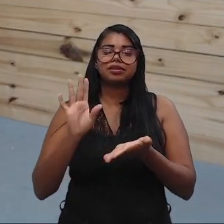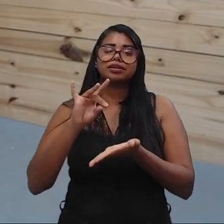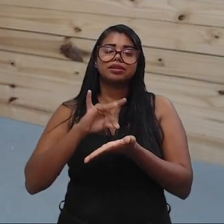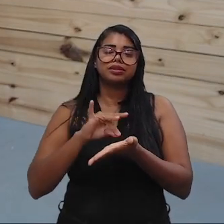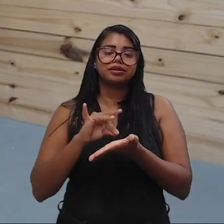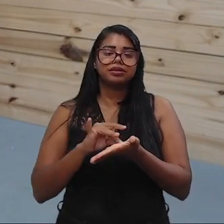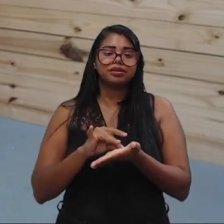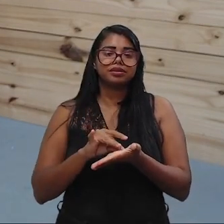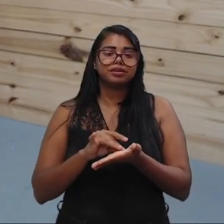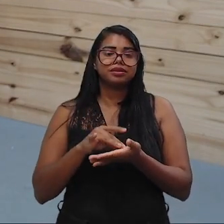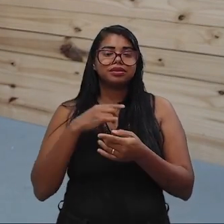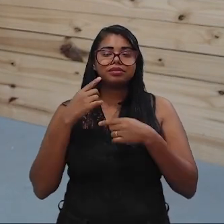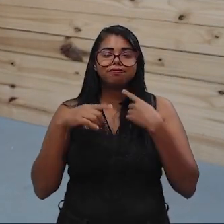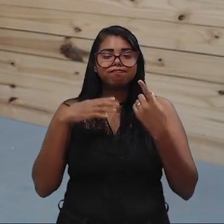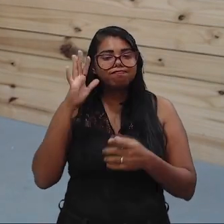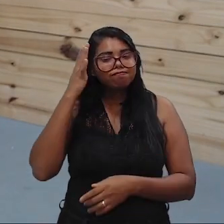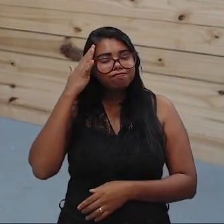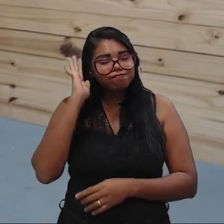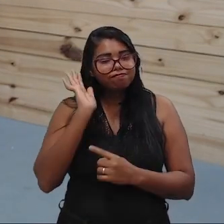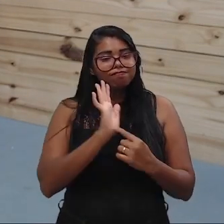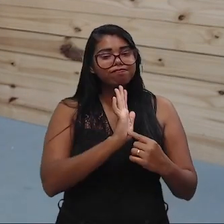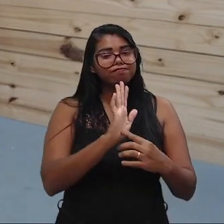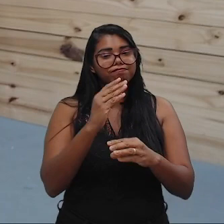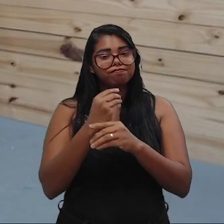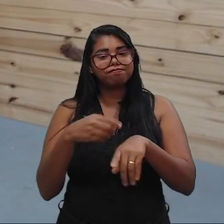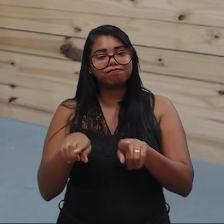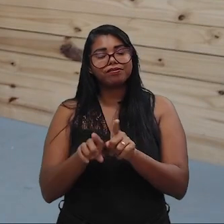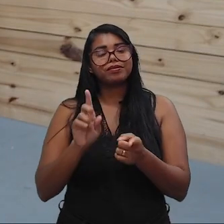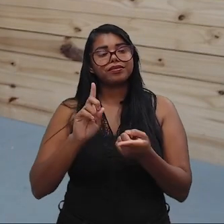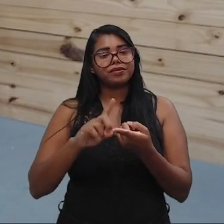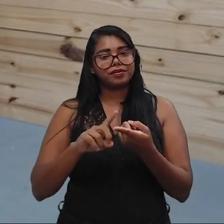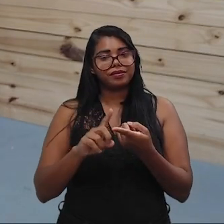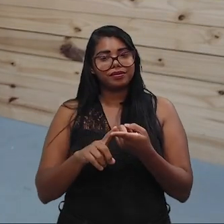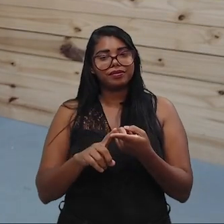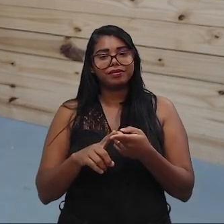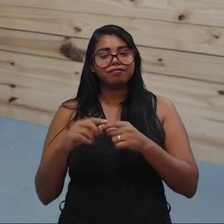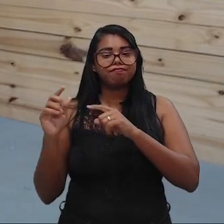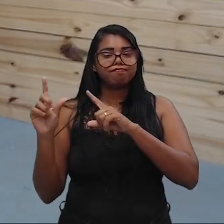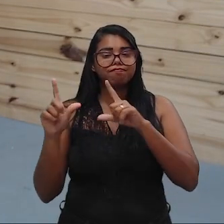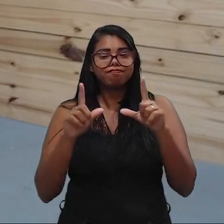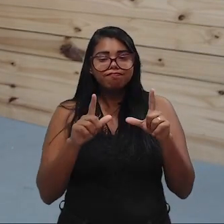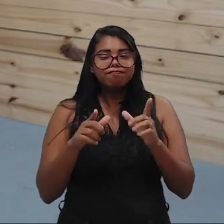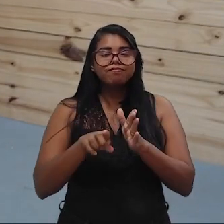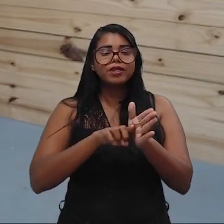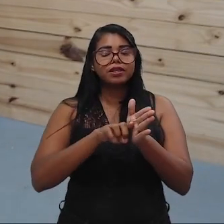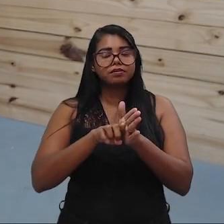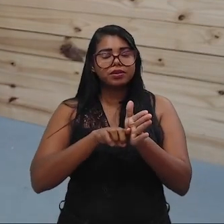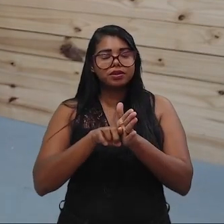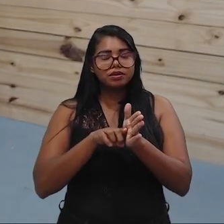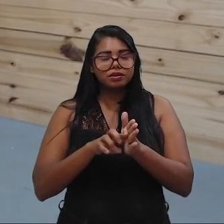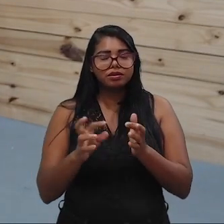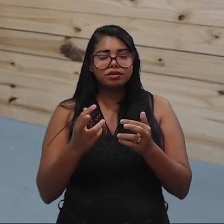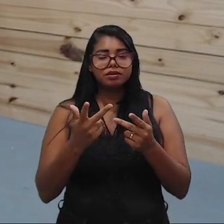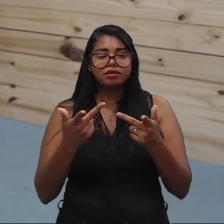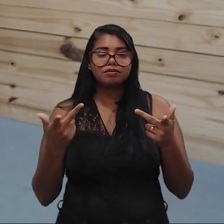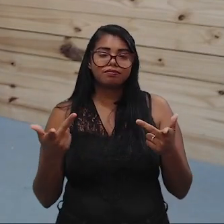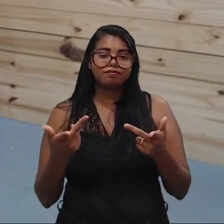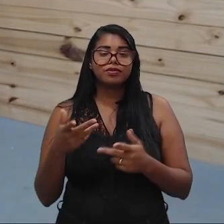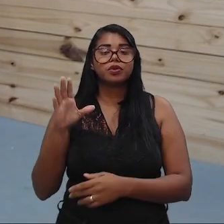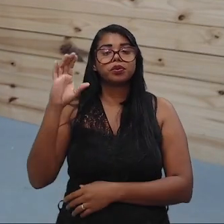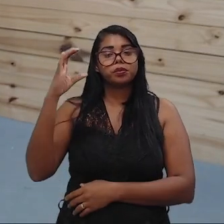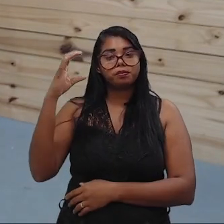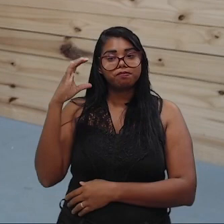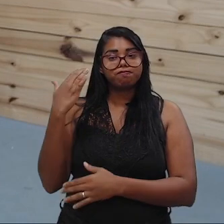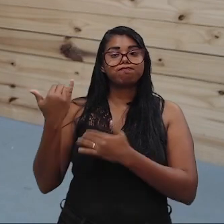conseguiu entender, você vai mandar para a gente, fora que você também pode lançar mão de pesquisas, porque nós somos cientistas